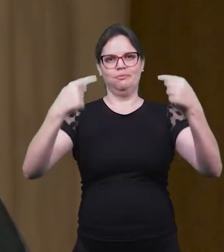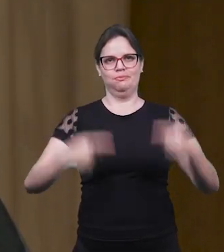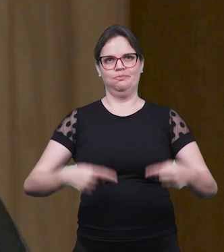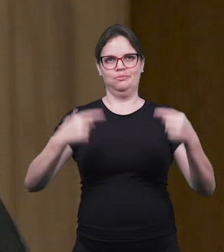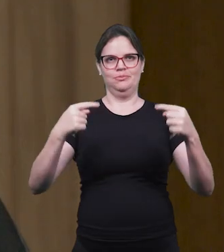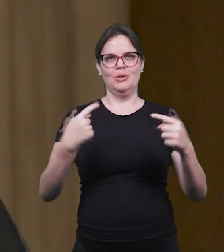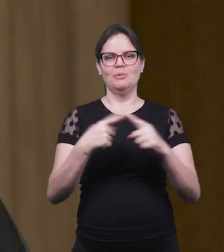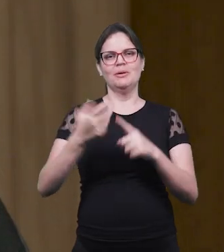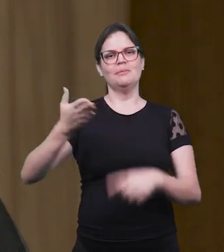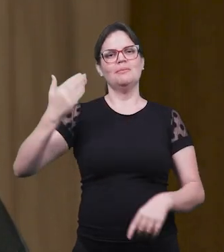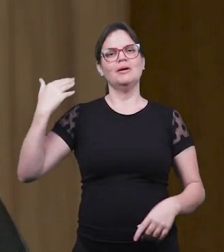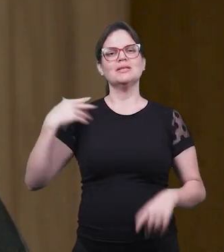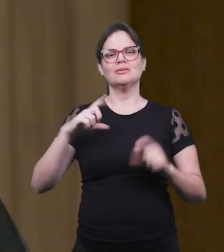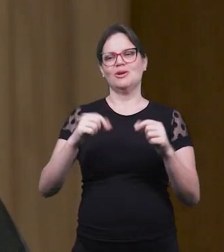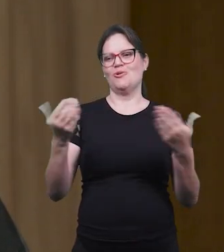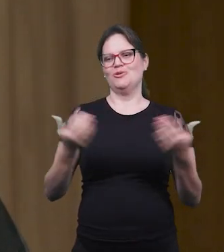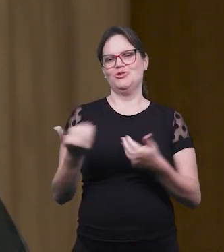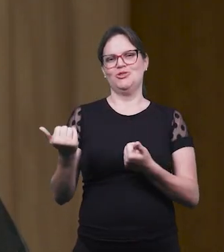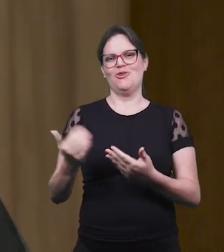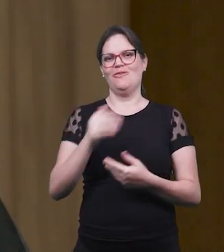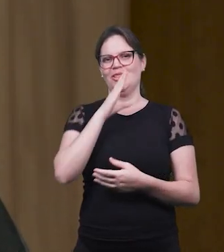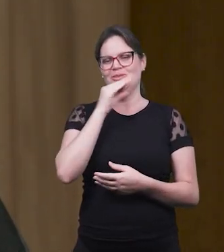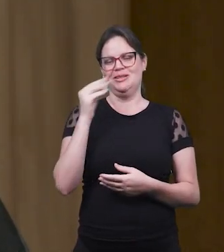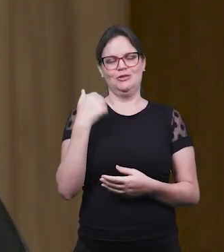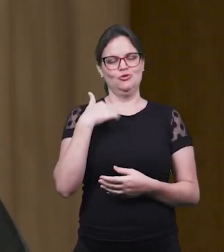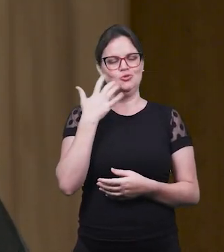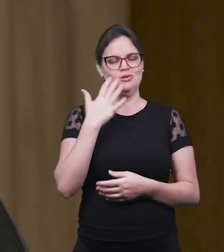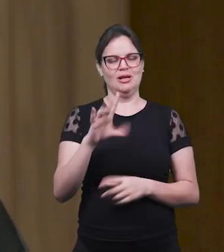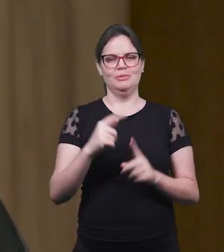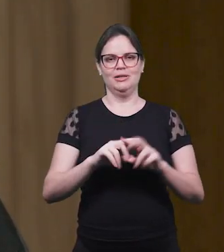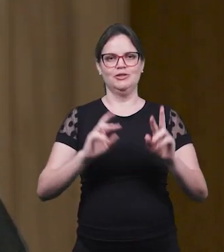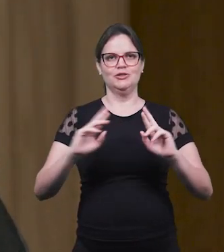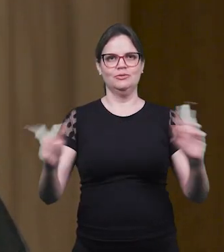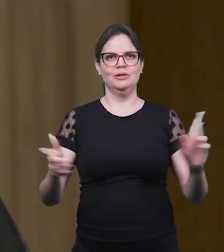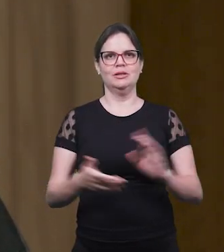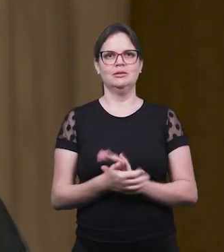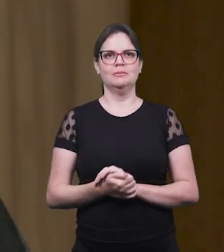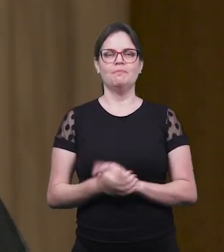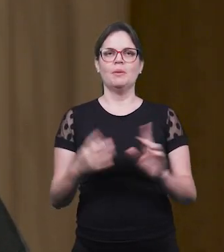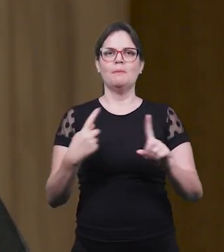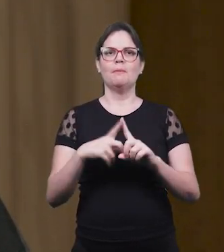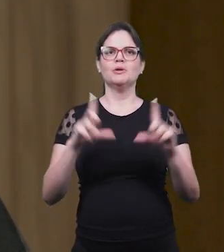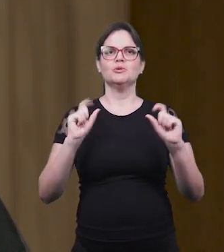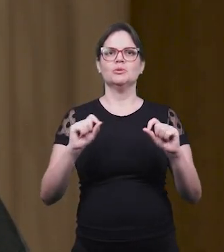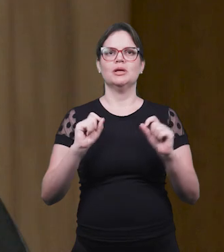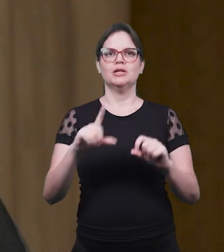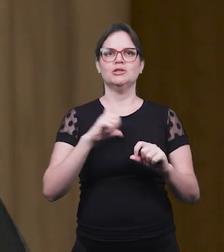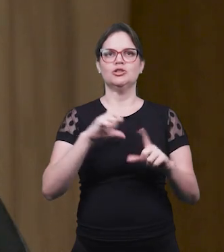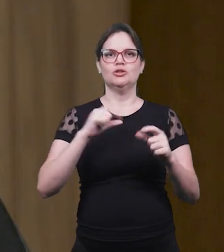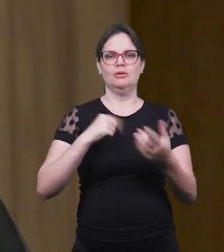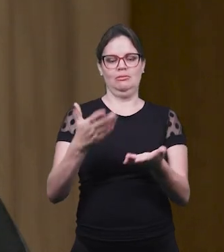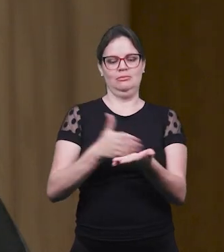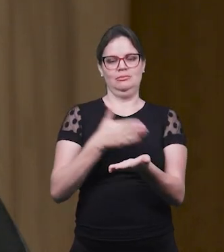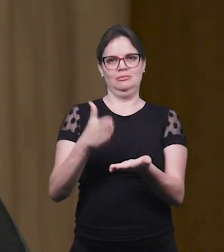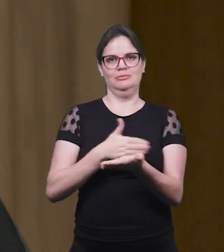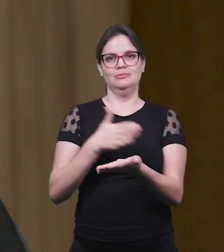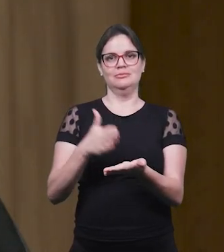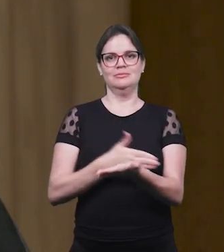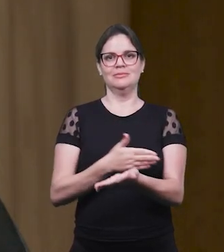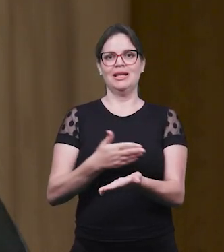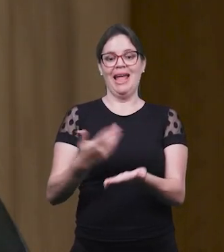adolescentes não conhecem, né? Porque o mundo virtual é totalmente diferente, mas a gente tinha um catálogo